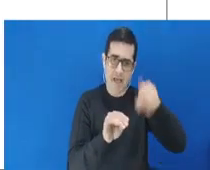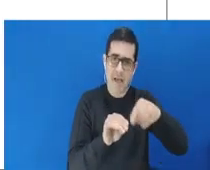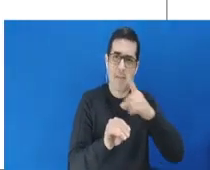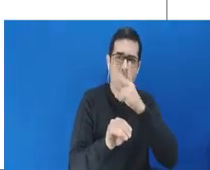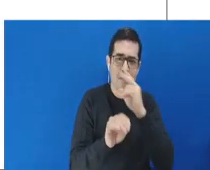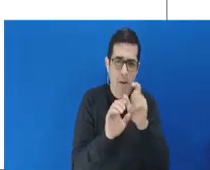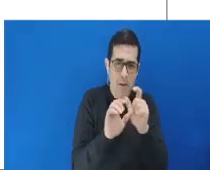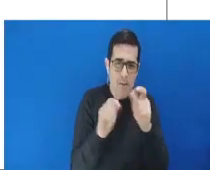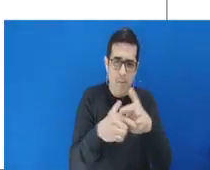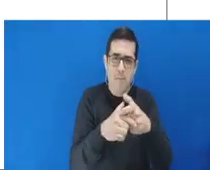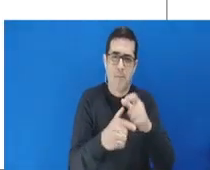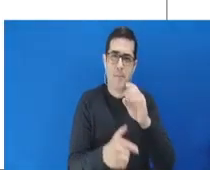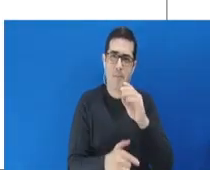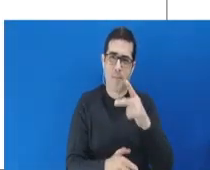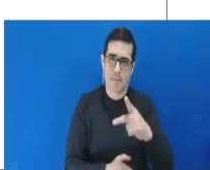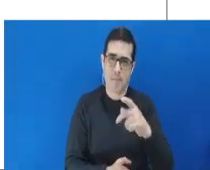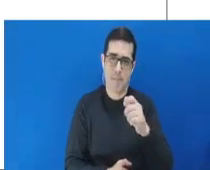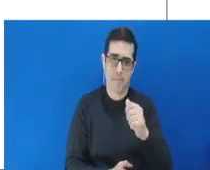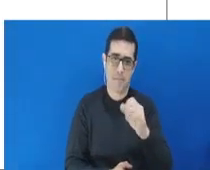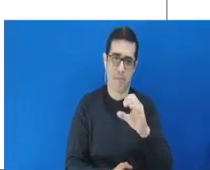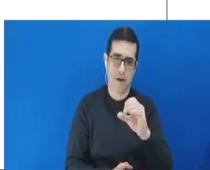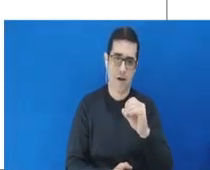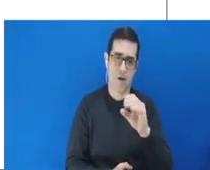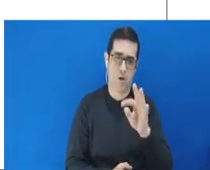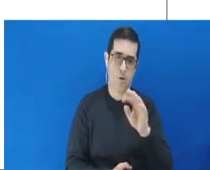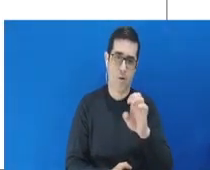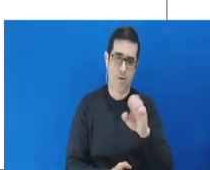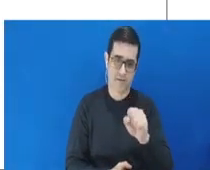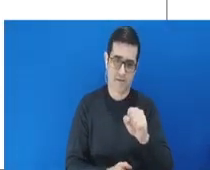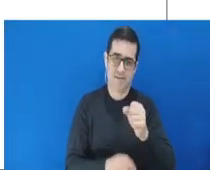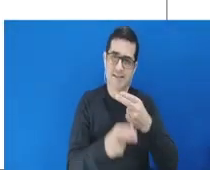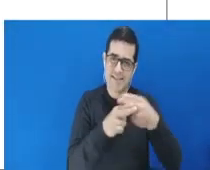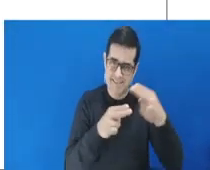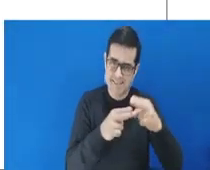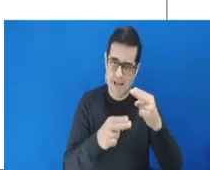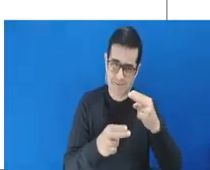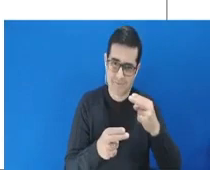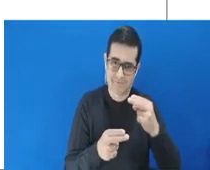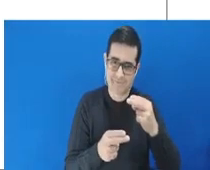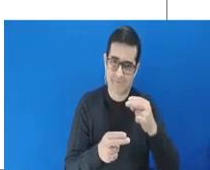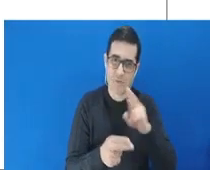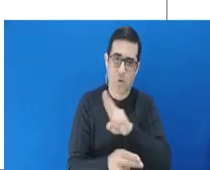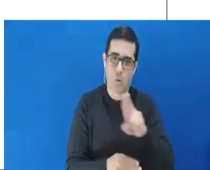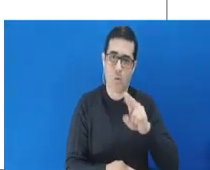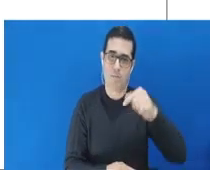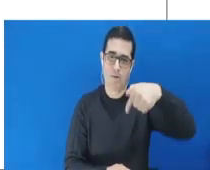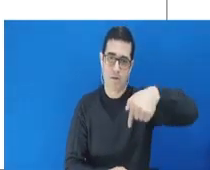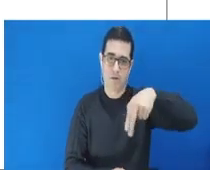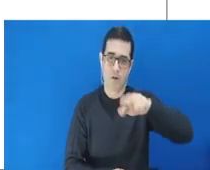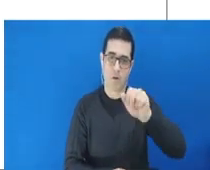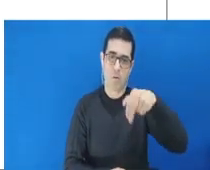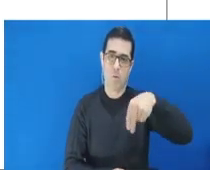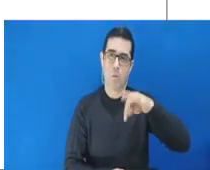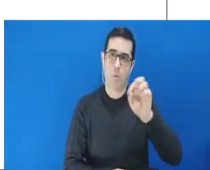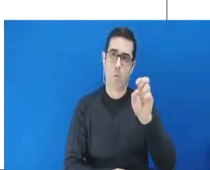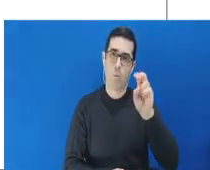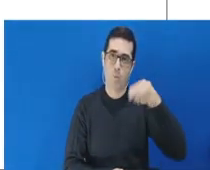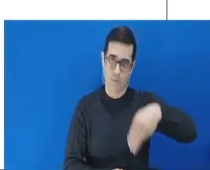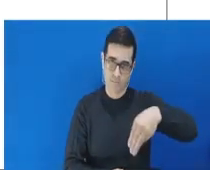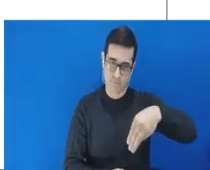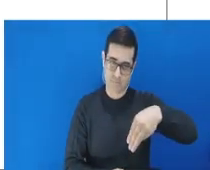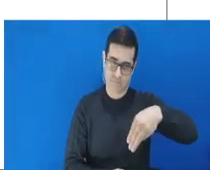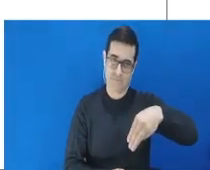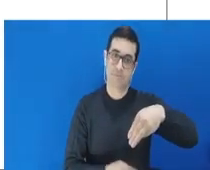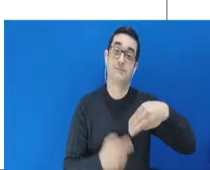de quantum. Então, essa energia está relacionada à frequência por uma constante, né?